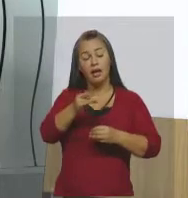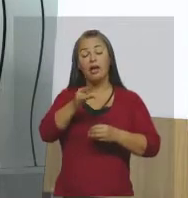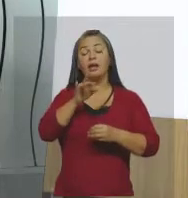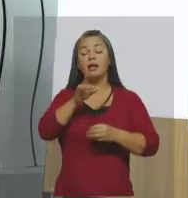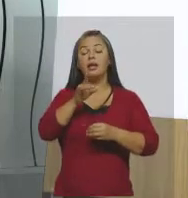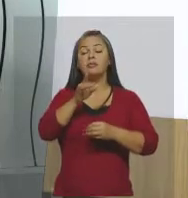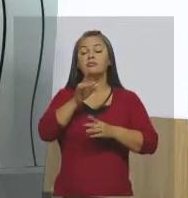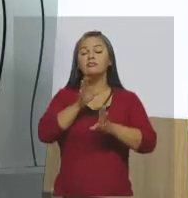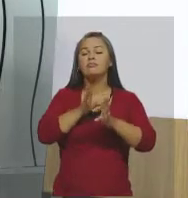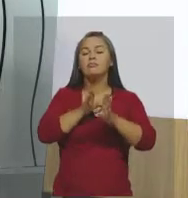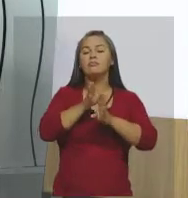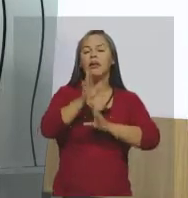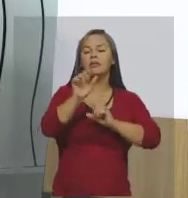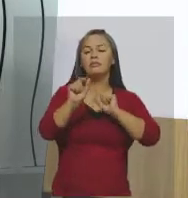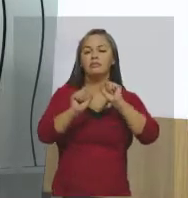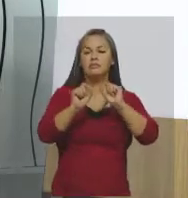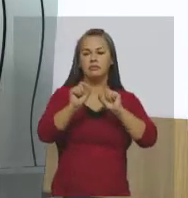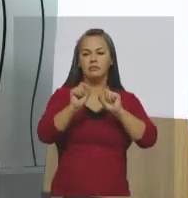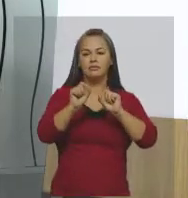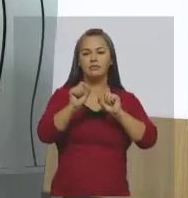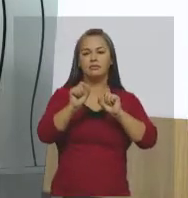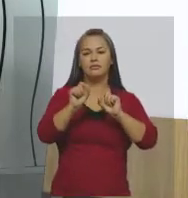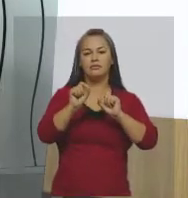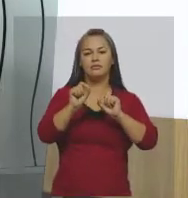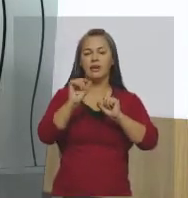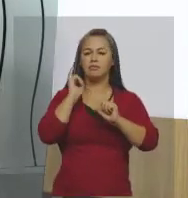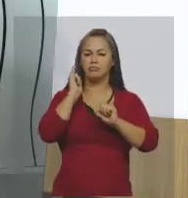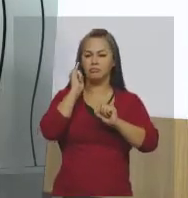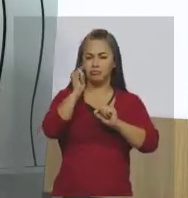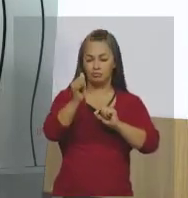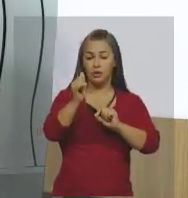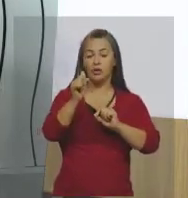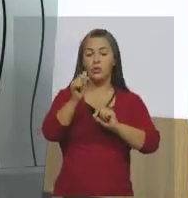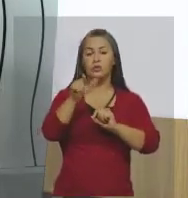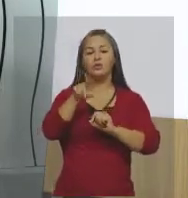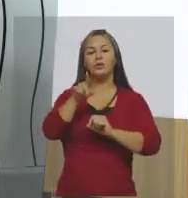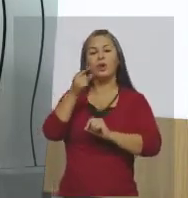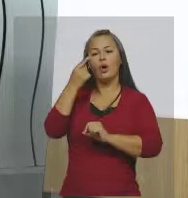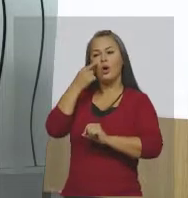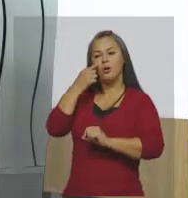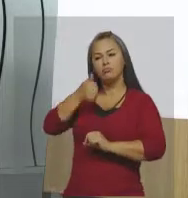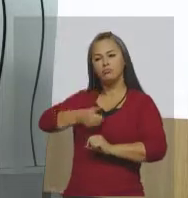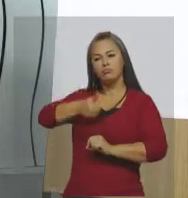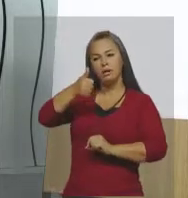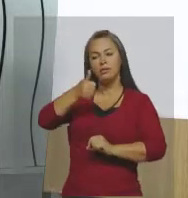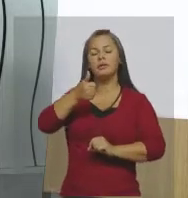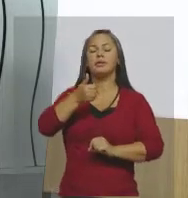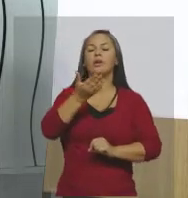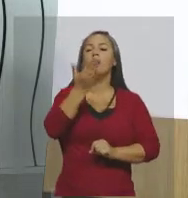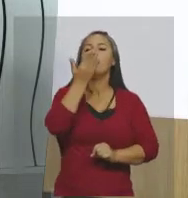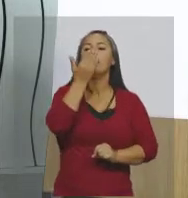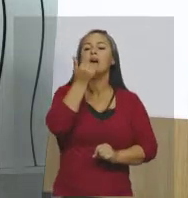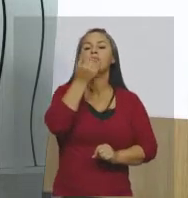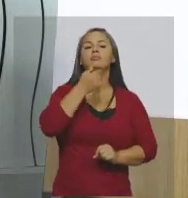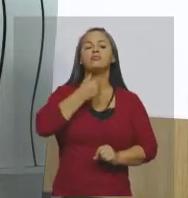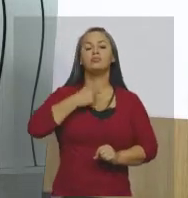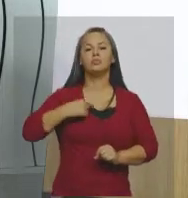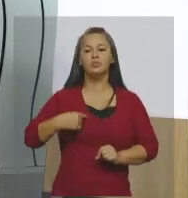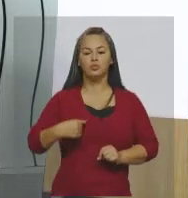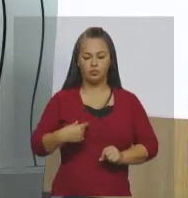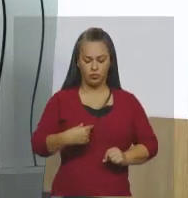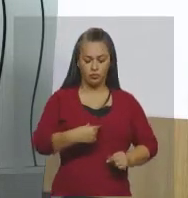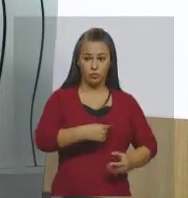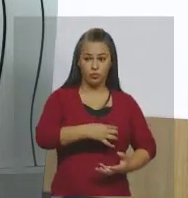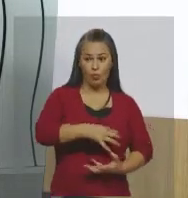funções básicas. Lembrando que o sistema digestório, ele tem essa função de transformar os alimentos em moléculas menores,